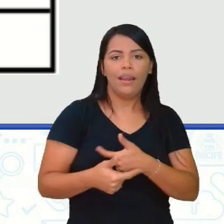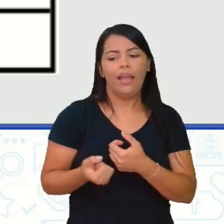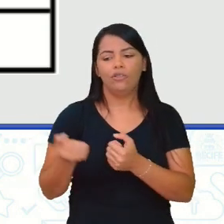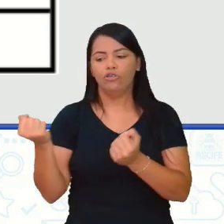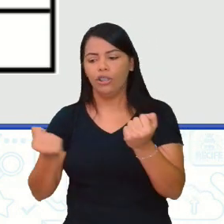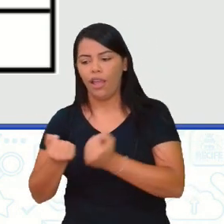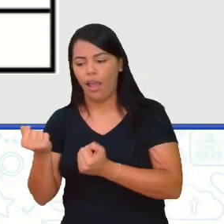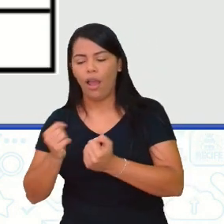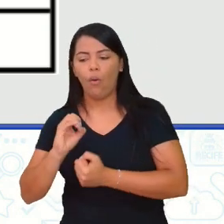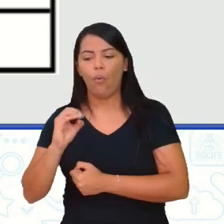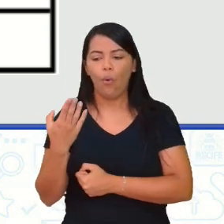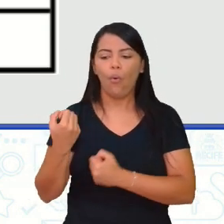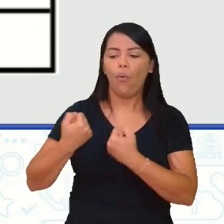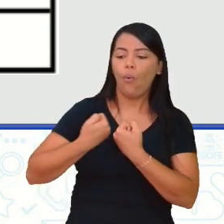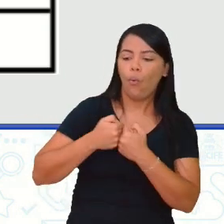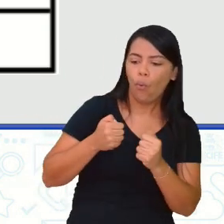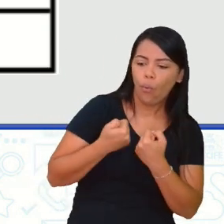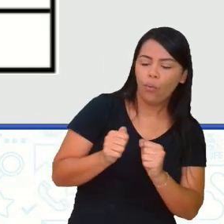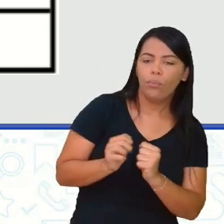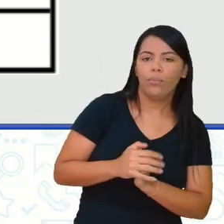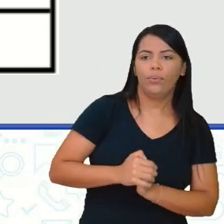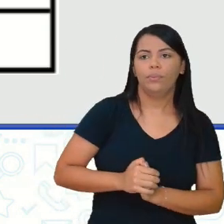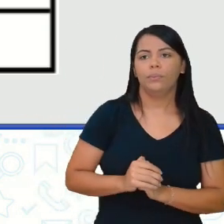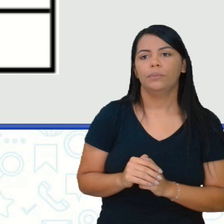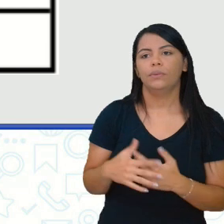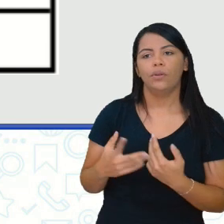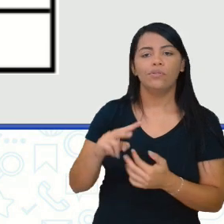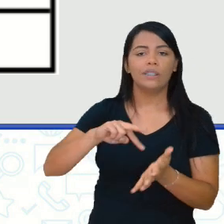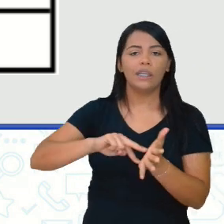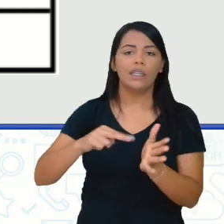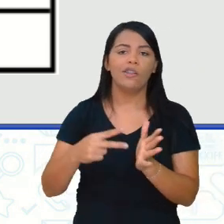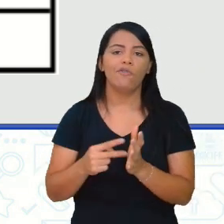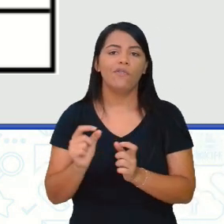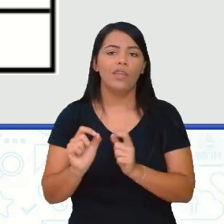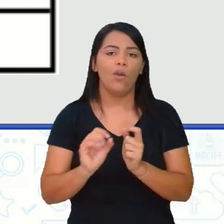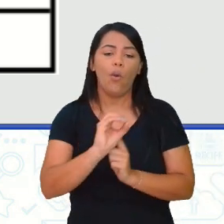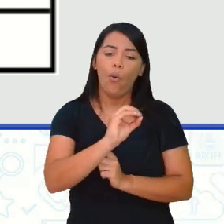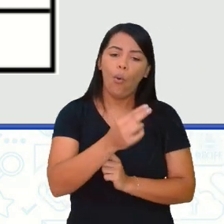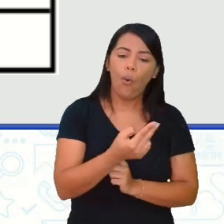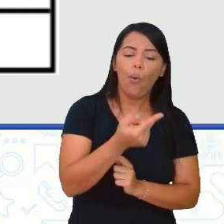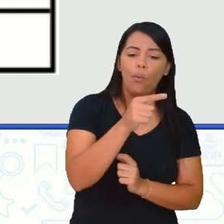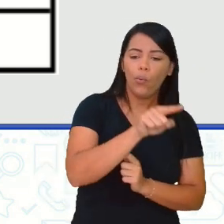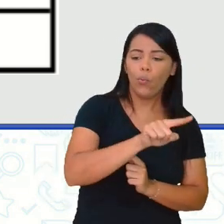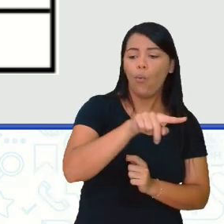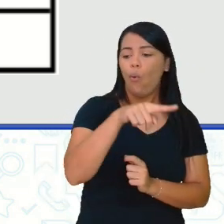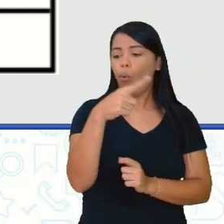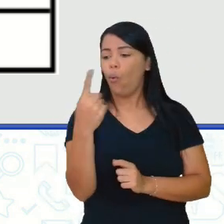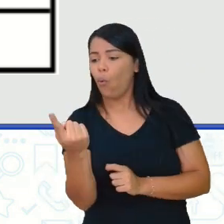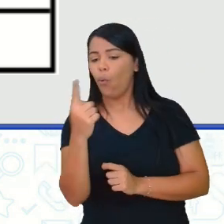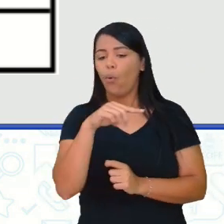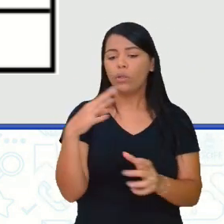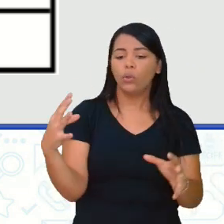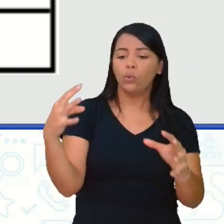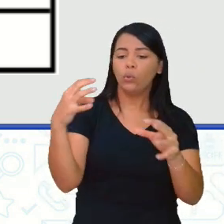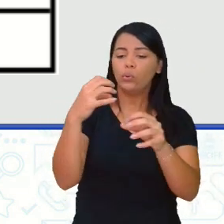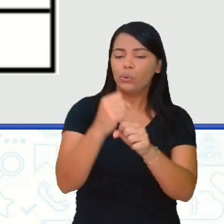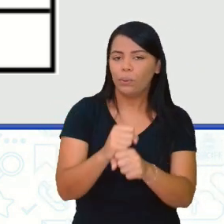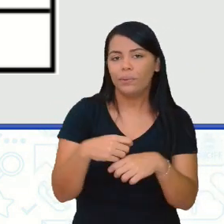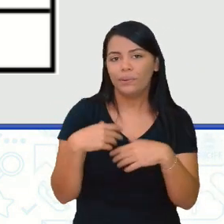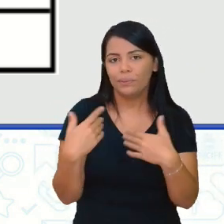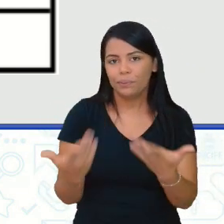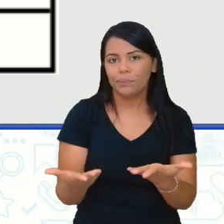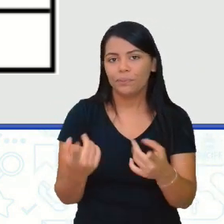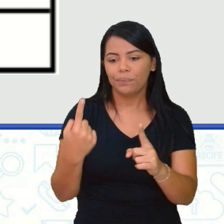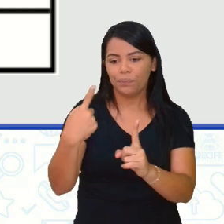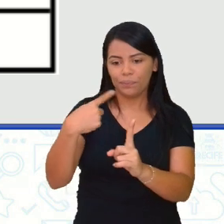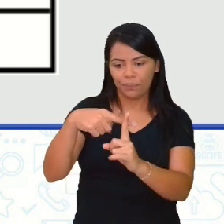Prestem atenção. Carro ou ônibus quer dizer que eu vou ou num ou no outro, eu estou somando aí,